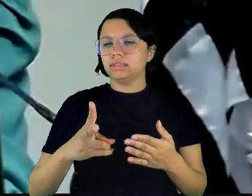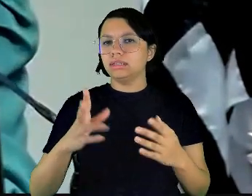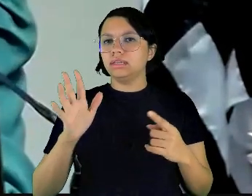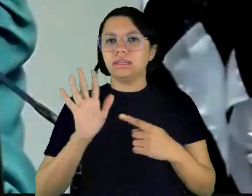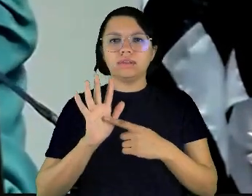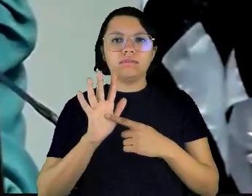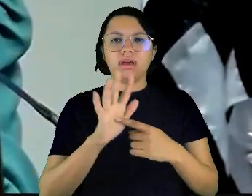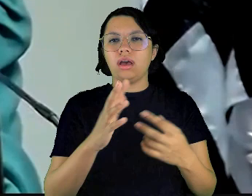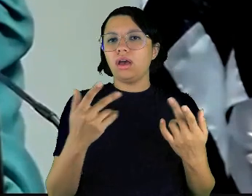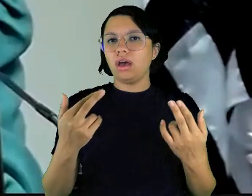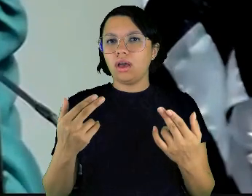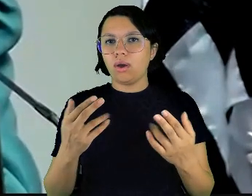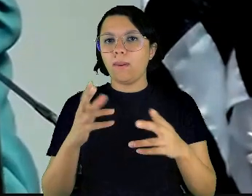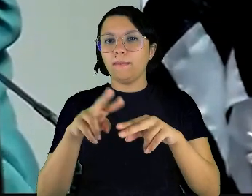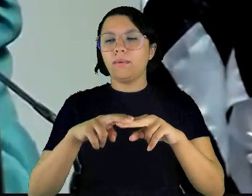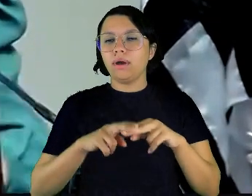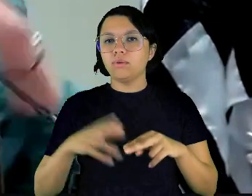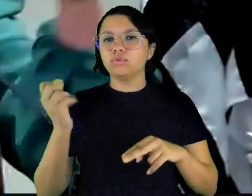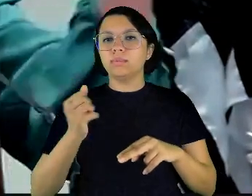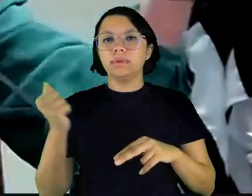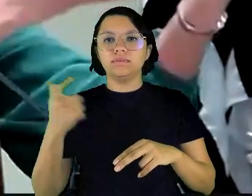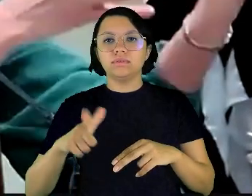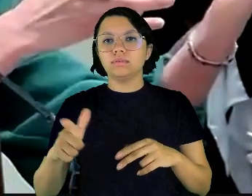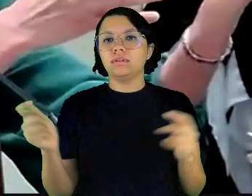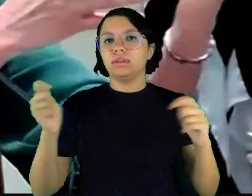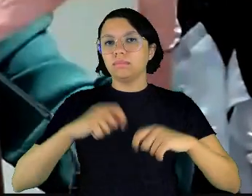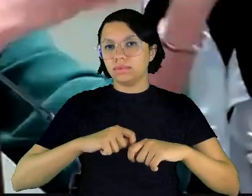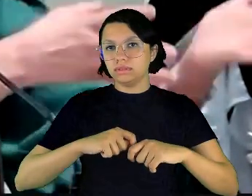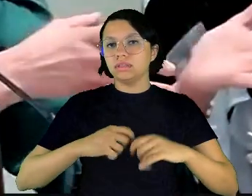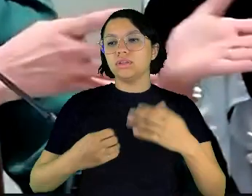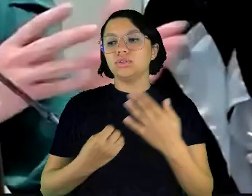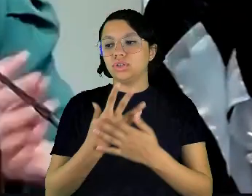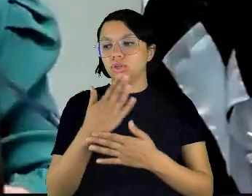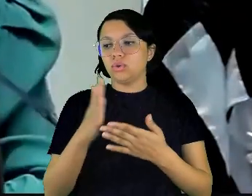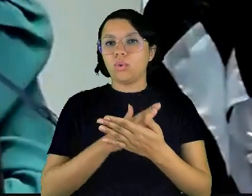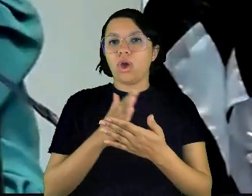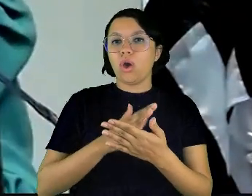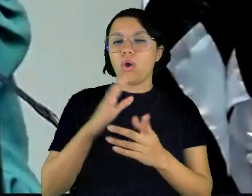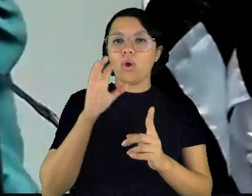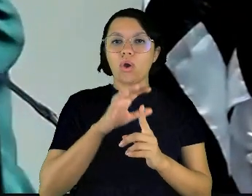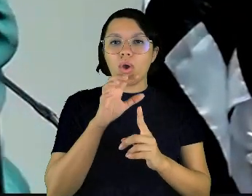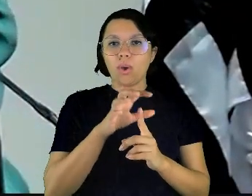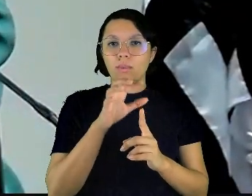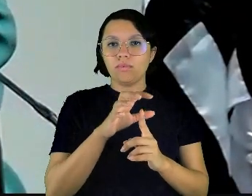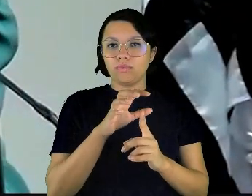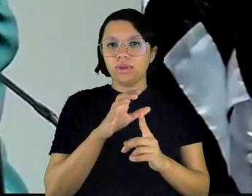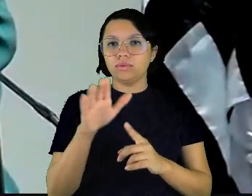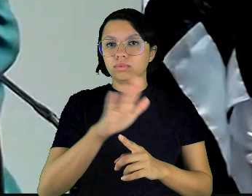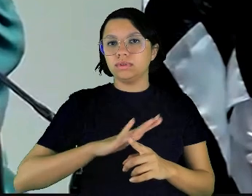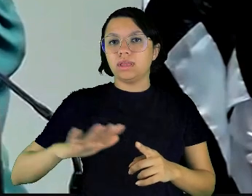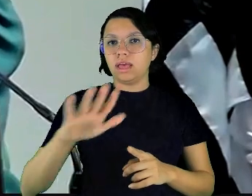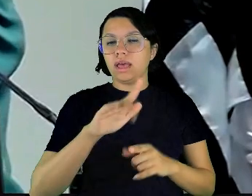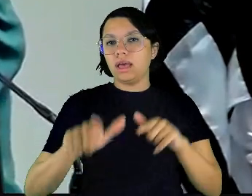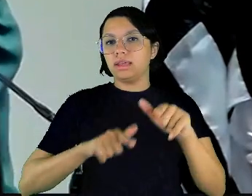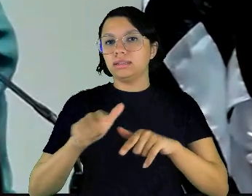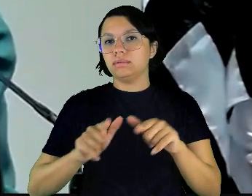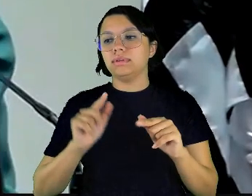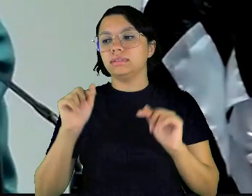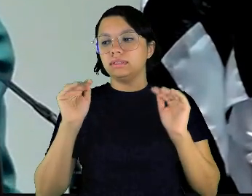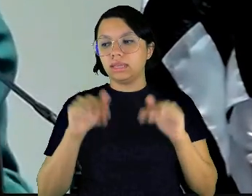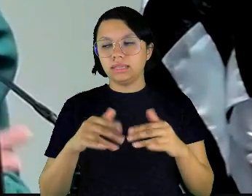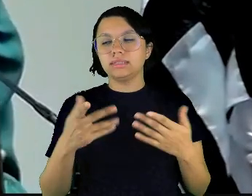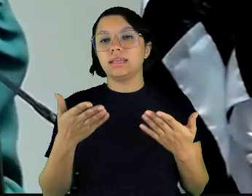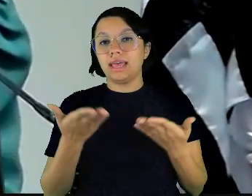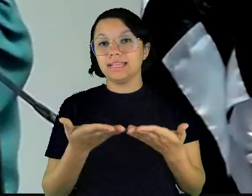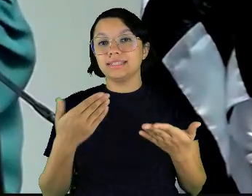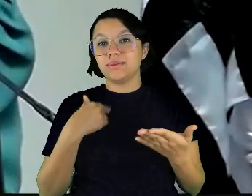de um benefício de incapacidade que gerou alguns efeitos na seara trabalhista. Essas são as